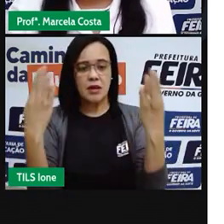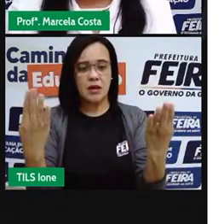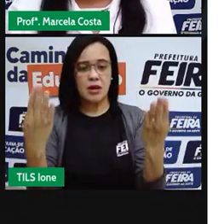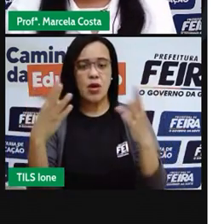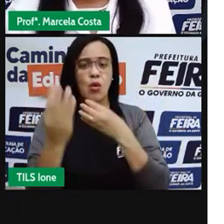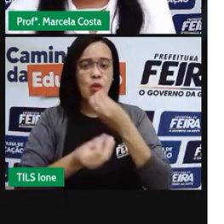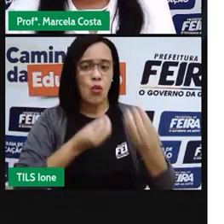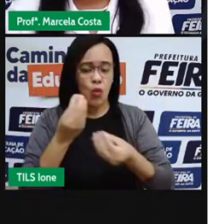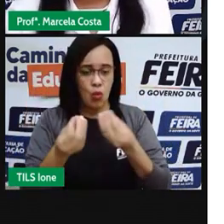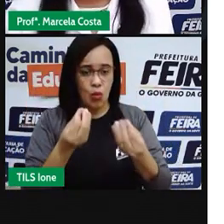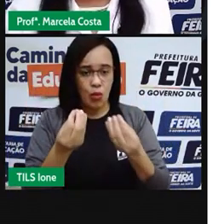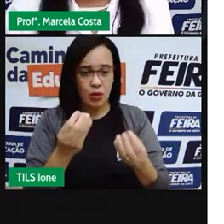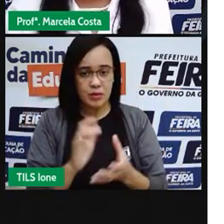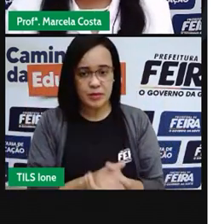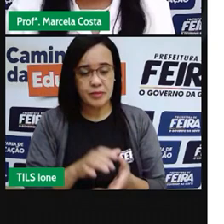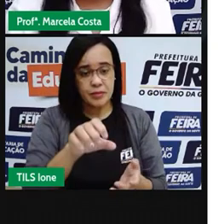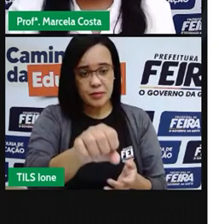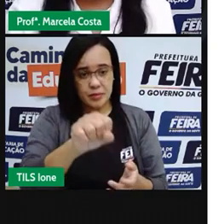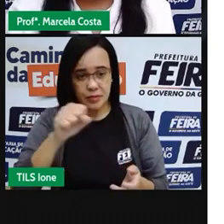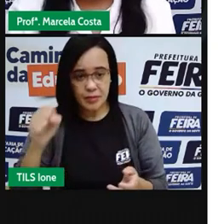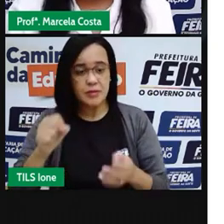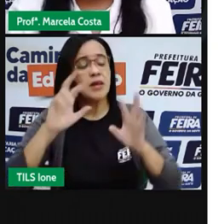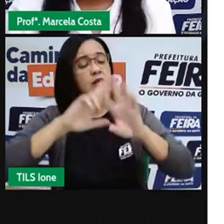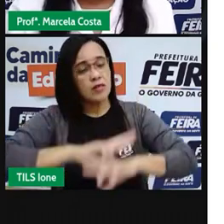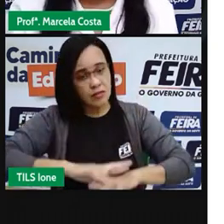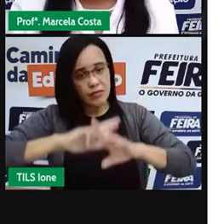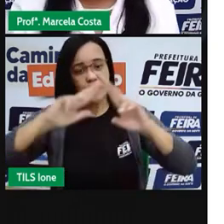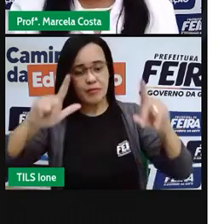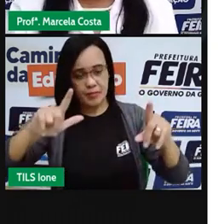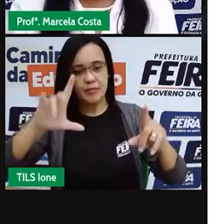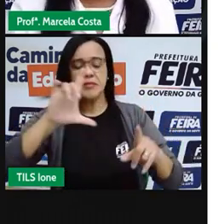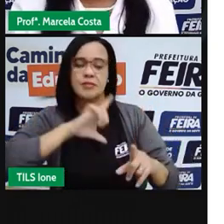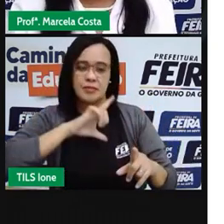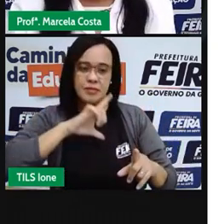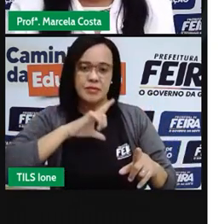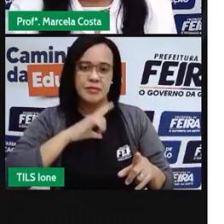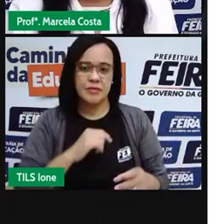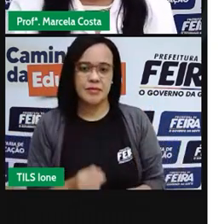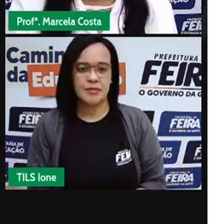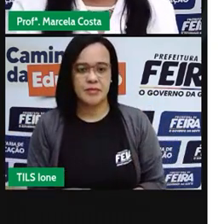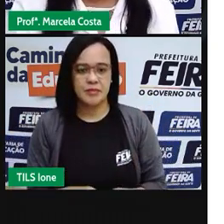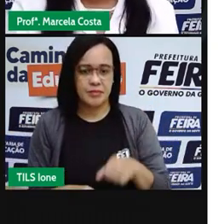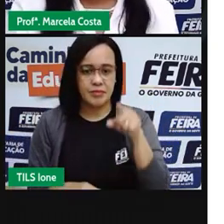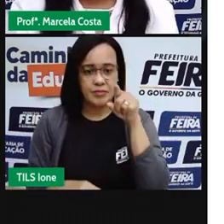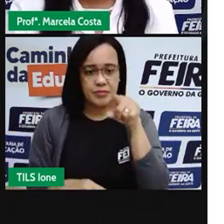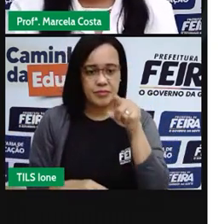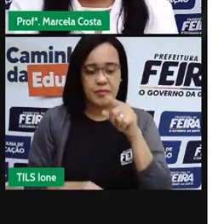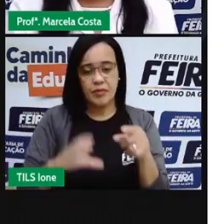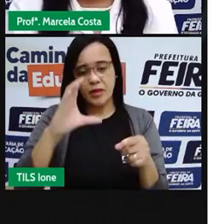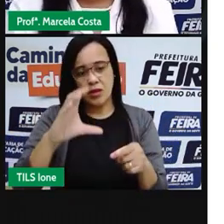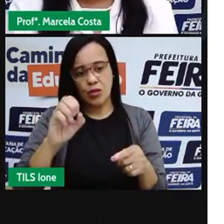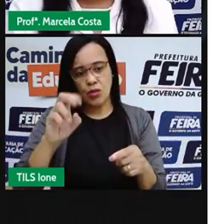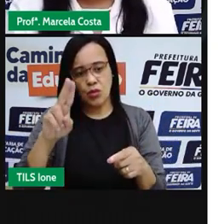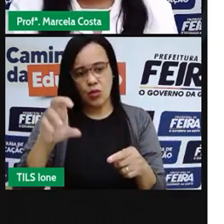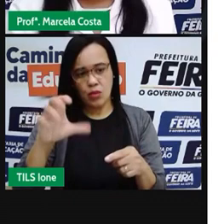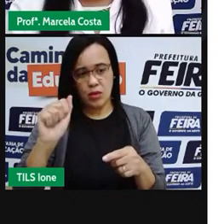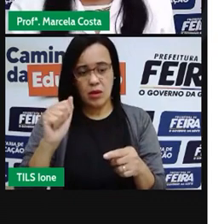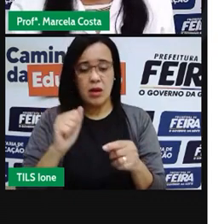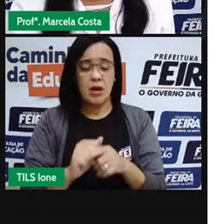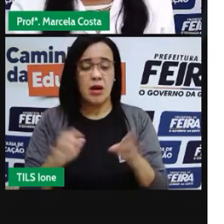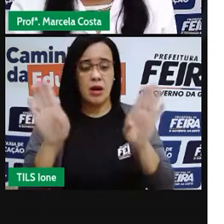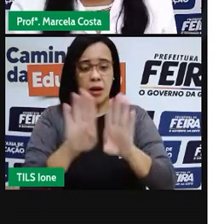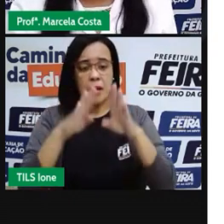Olha, a porta também é diferente. Veja que aqui, na sede de CUFA, a